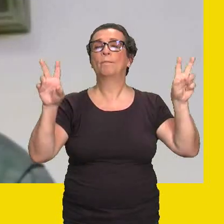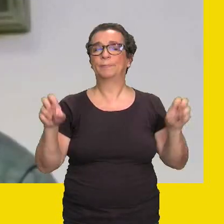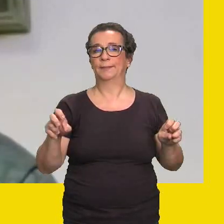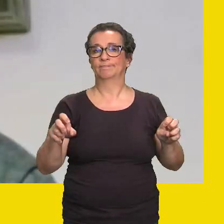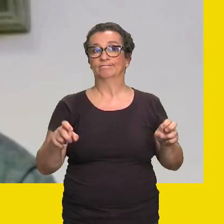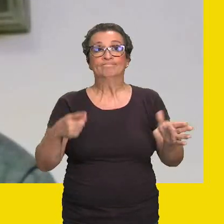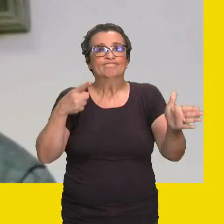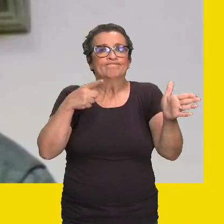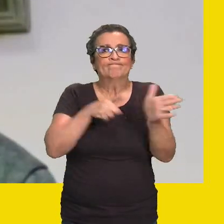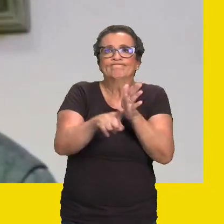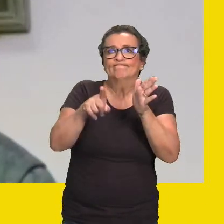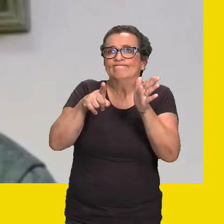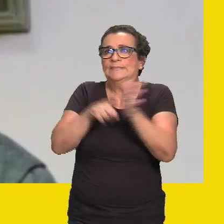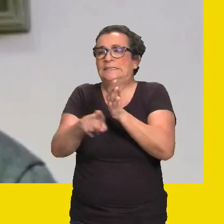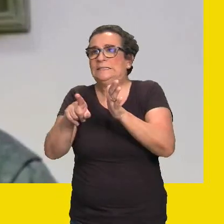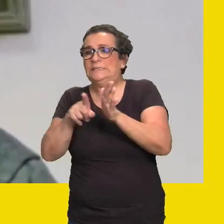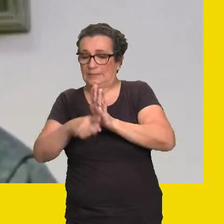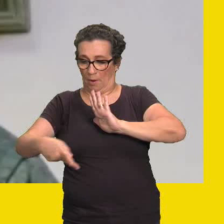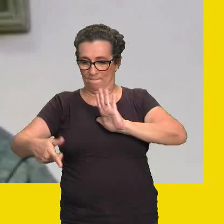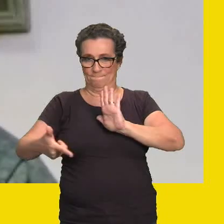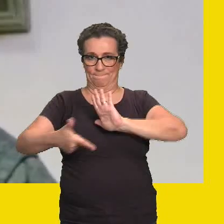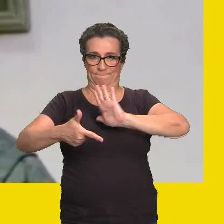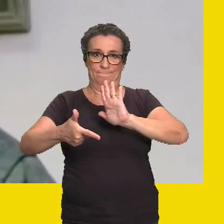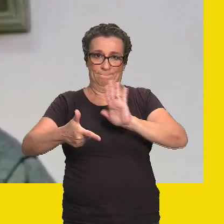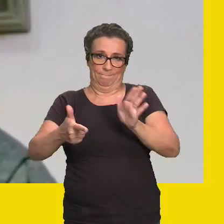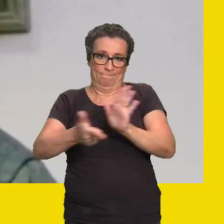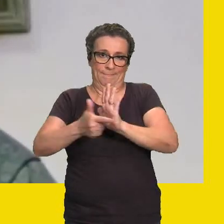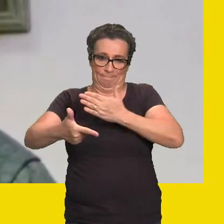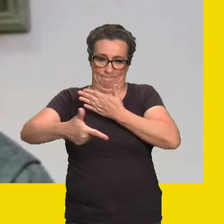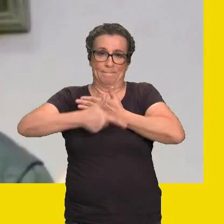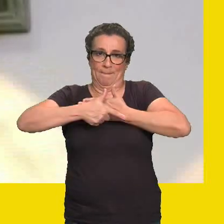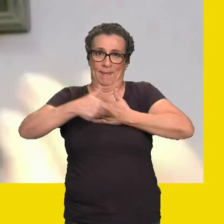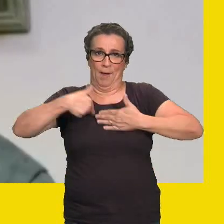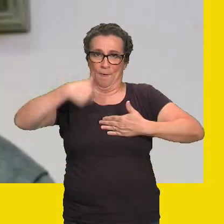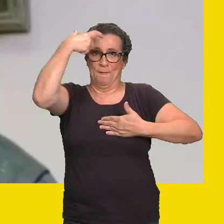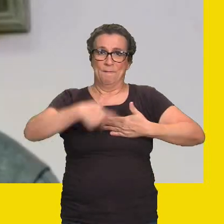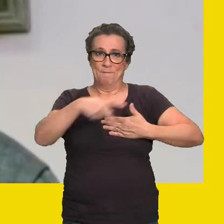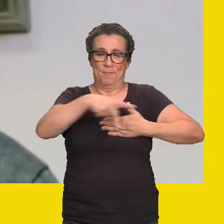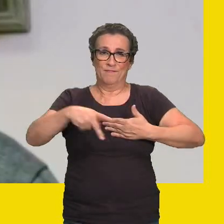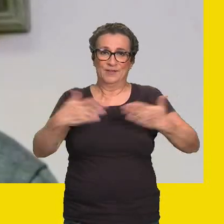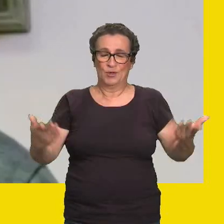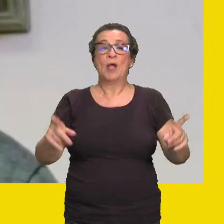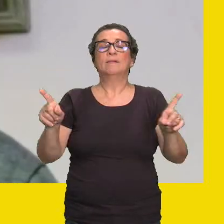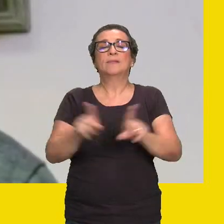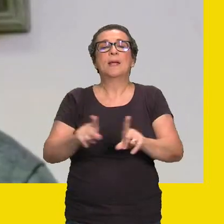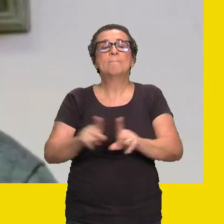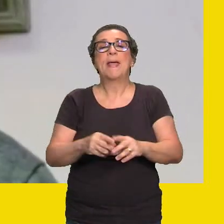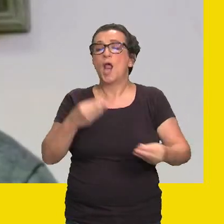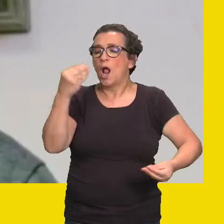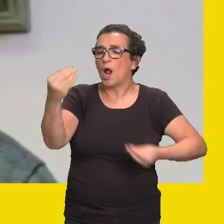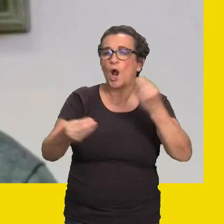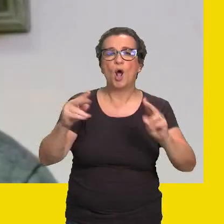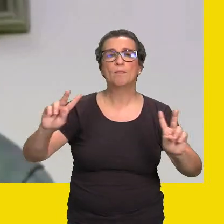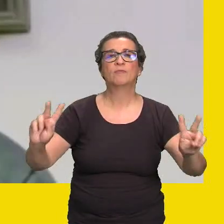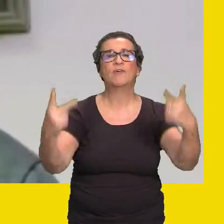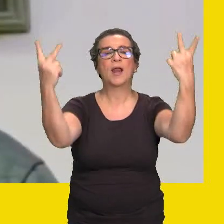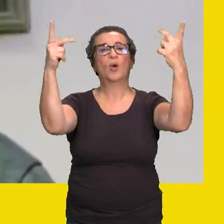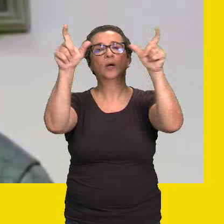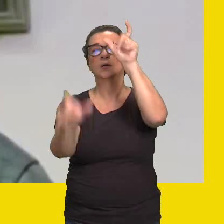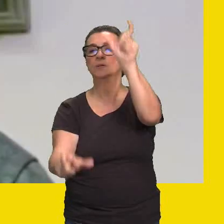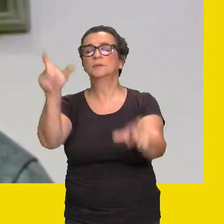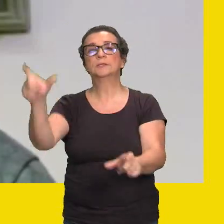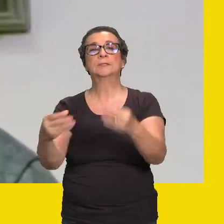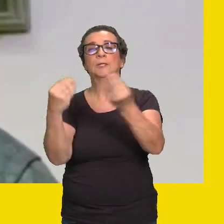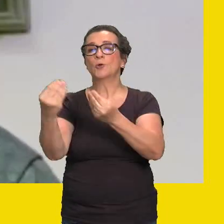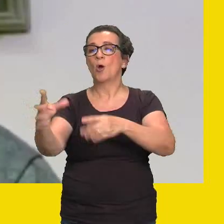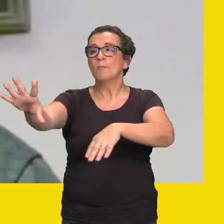papel investigador do professor, né? E também com a valorização do outro enquanto produtor de conhecimento e de